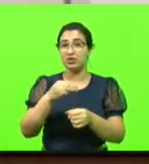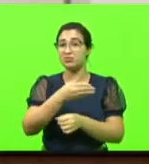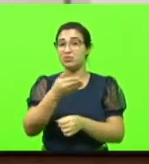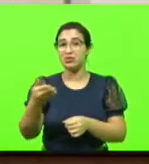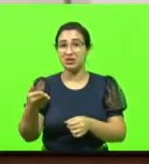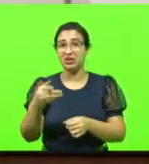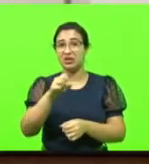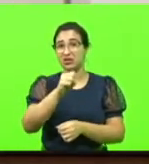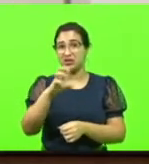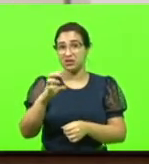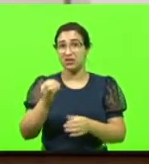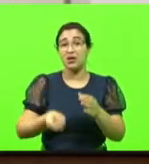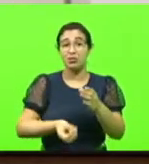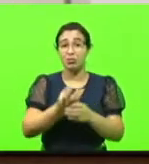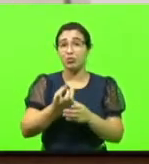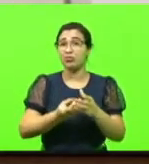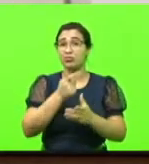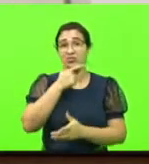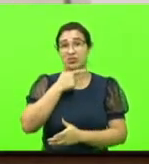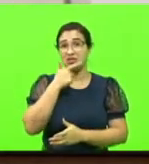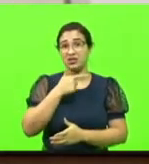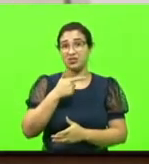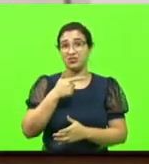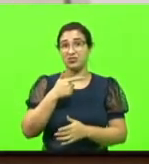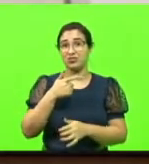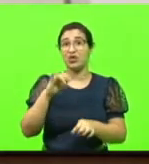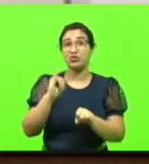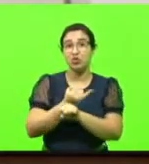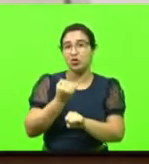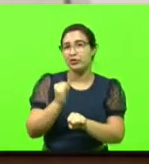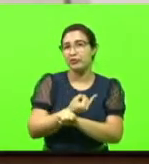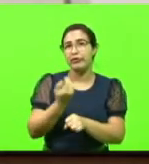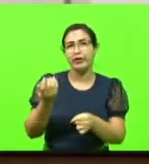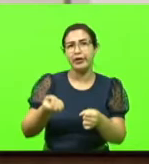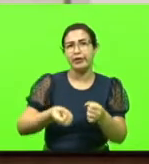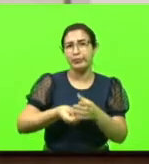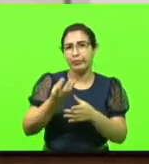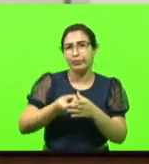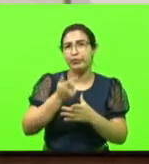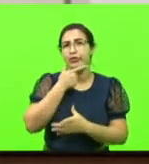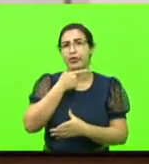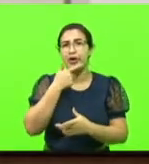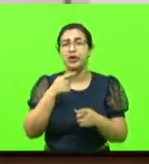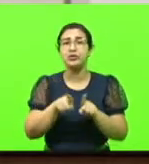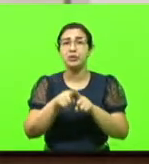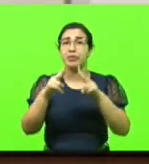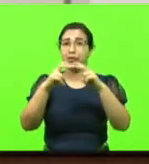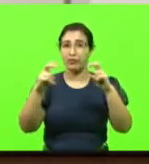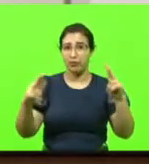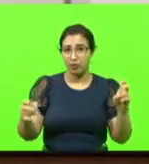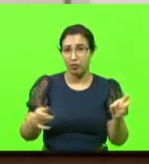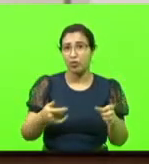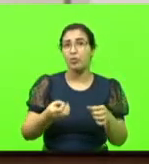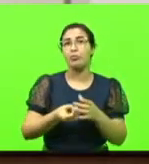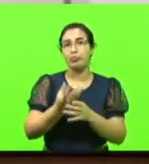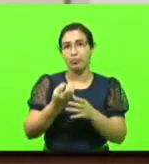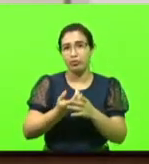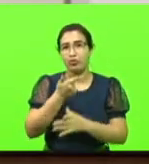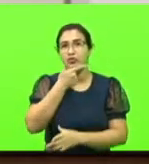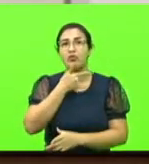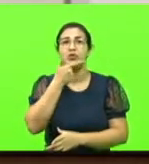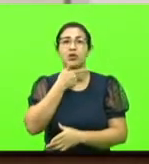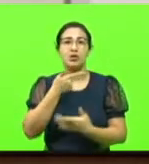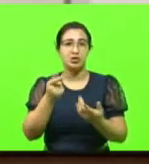artesanal. Mesmo Joinville, como o maior município em Florianópolis, aqui no interior, eu tenho certeza que alguém produz o queijo